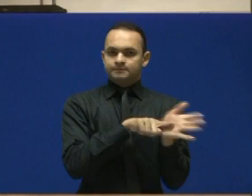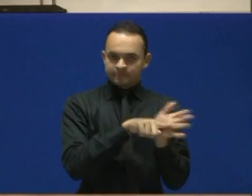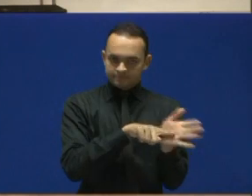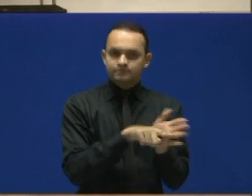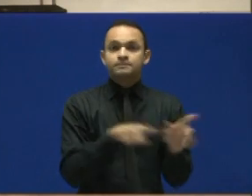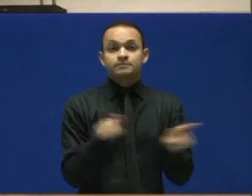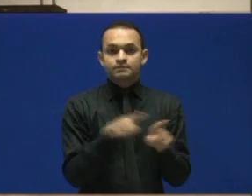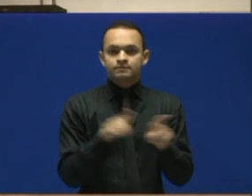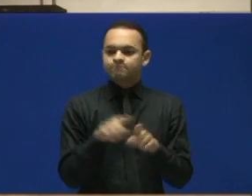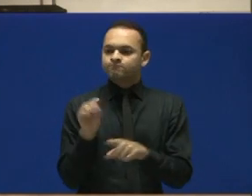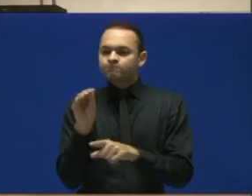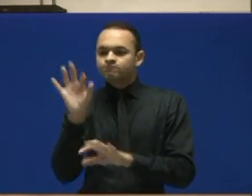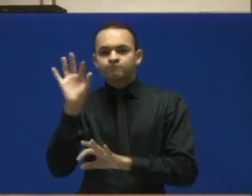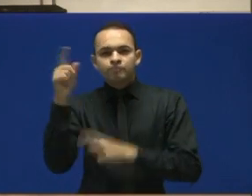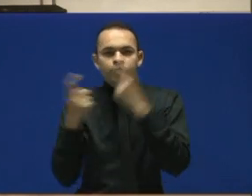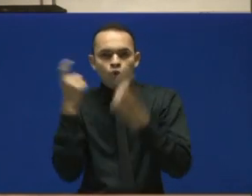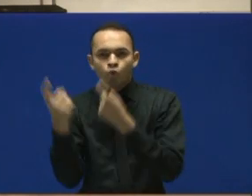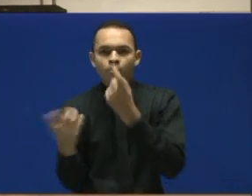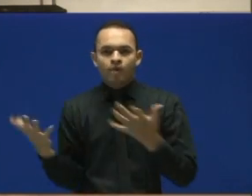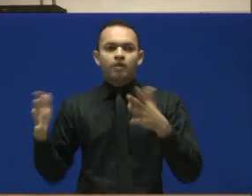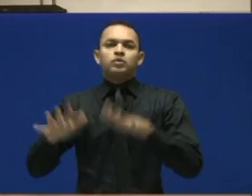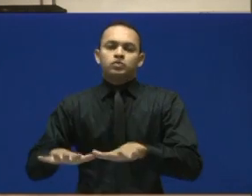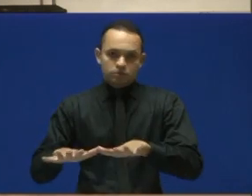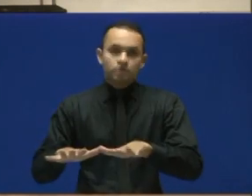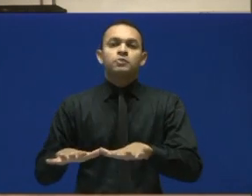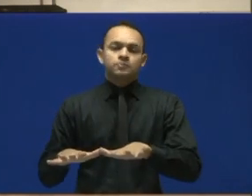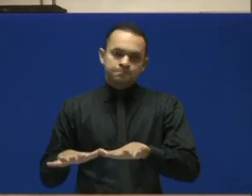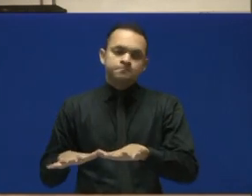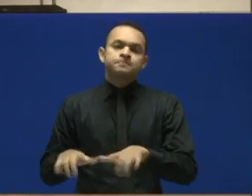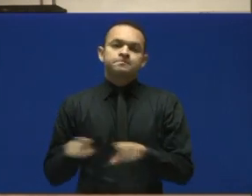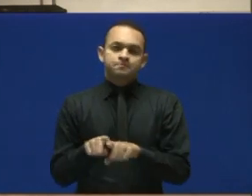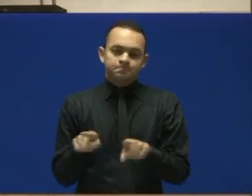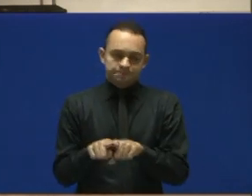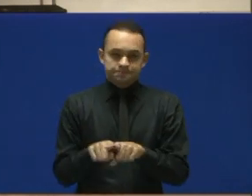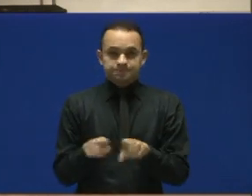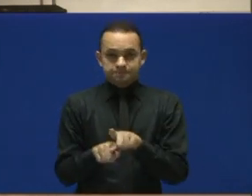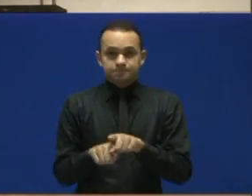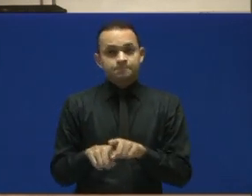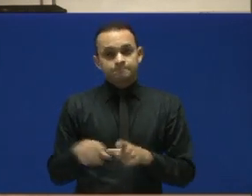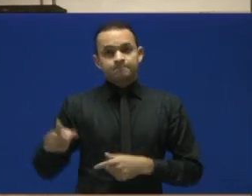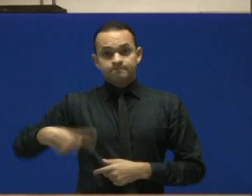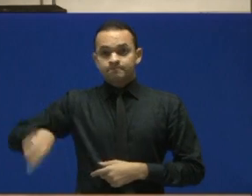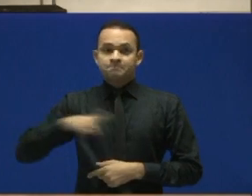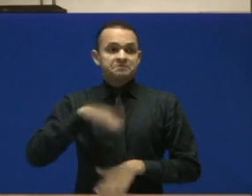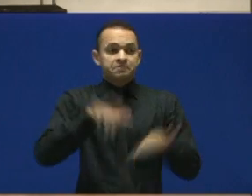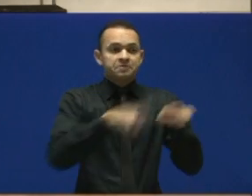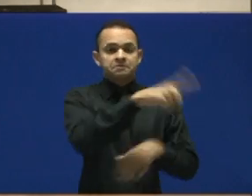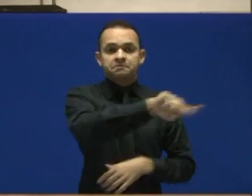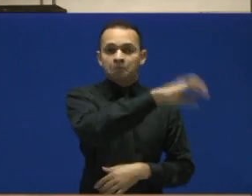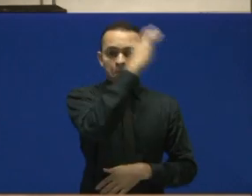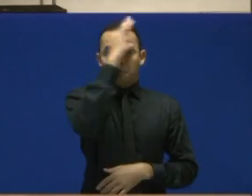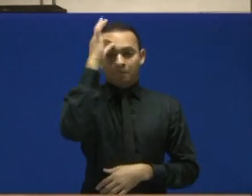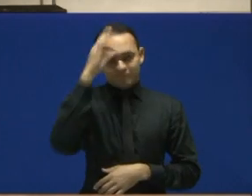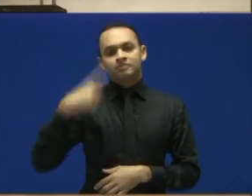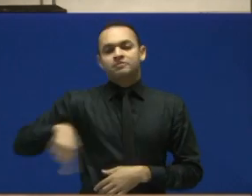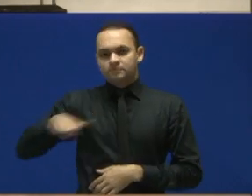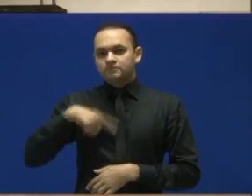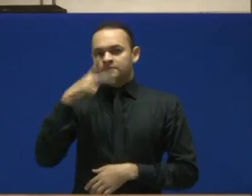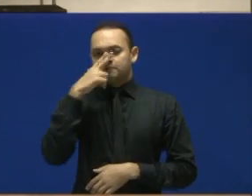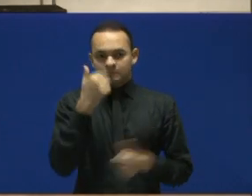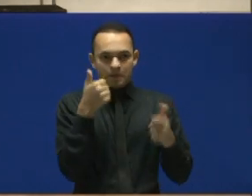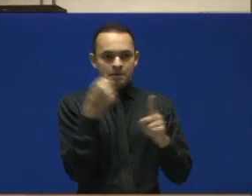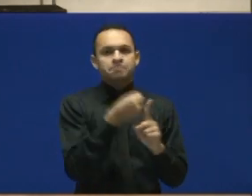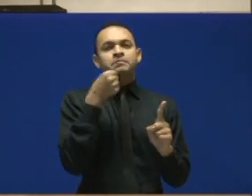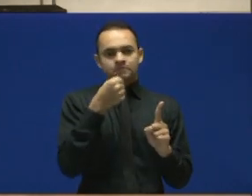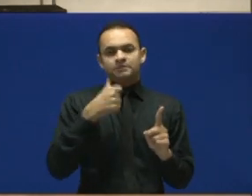e que faz a diferença mesmo que muitos não saibam na vida de cada um de vocês então eu quero pedir a cada um aqui hoje